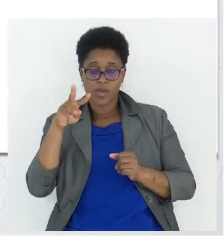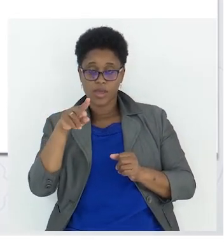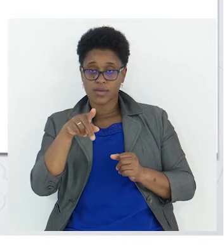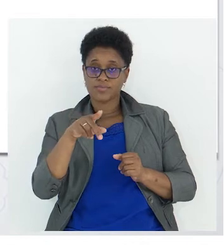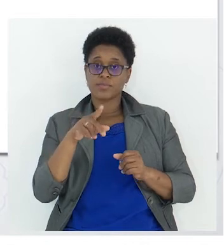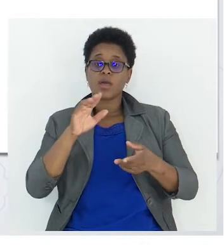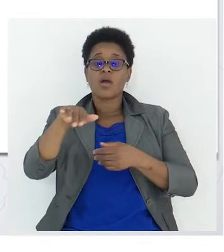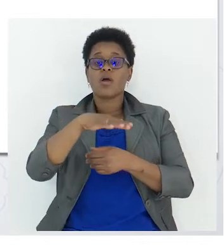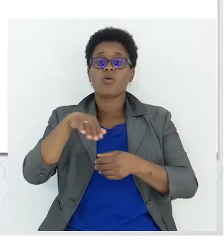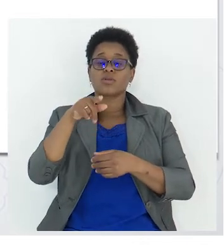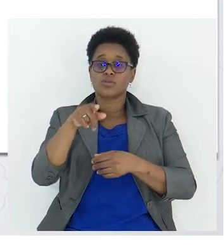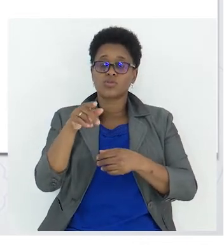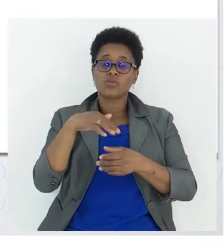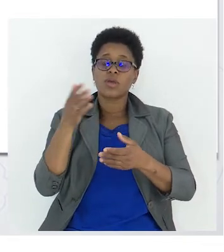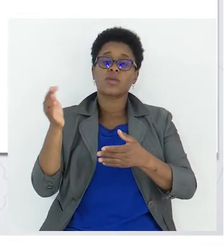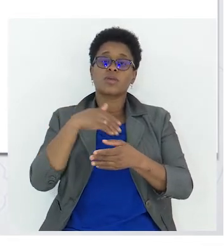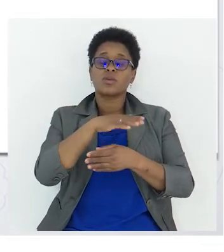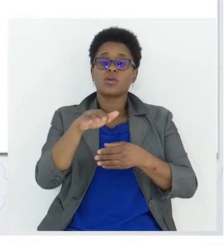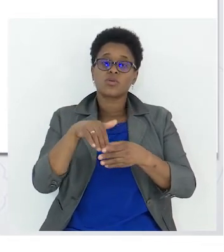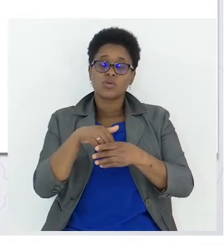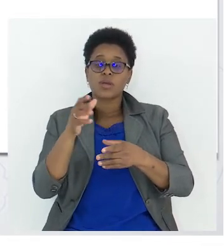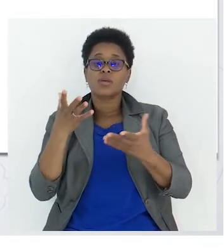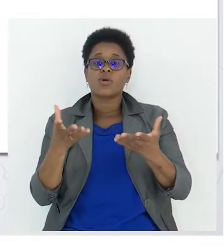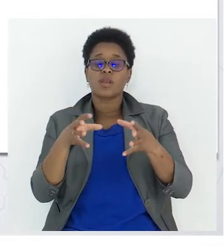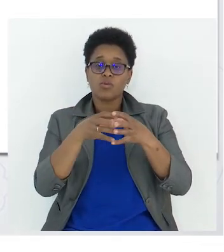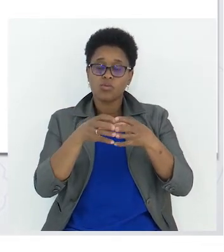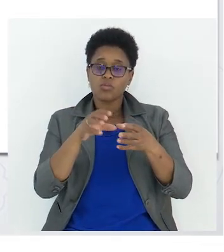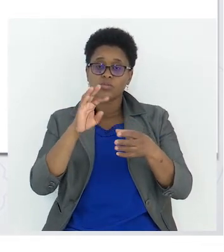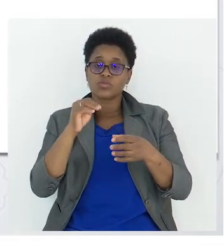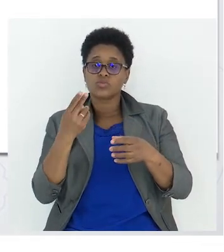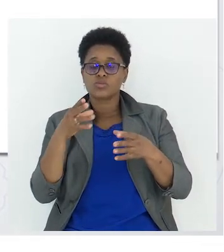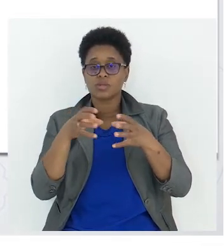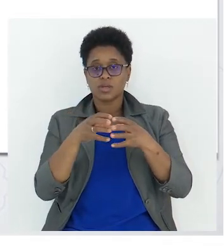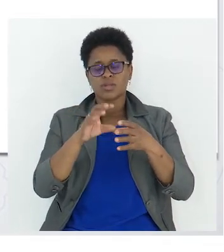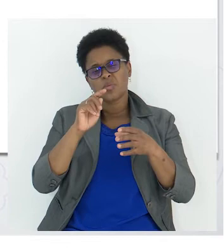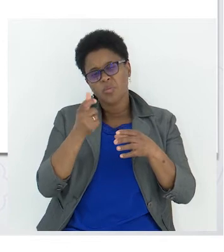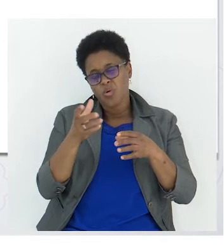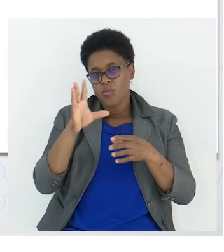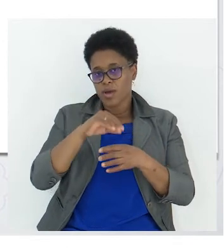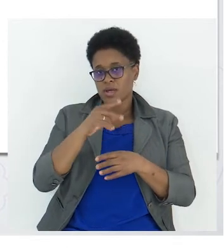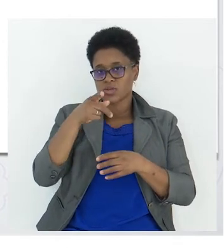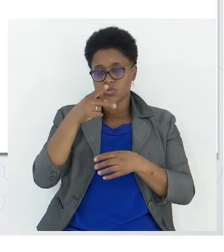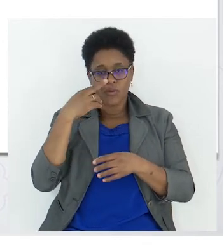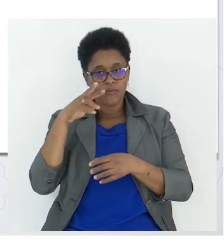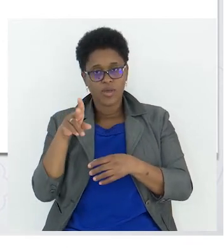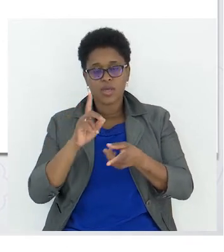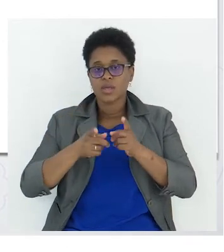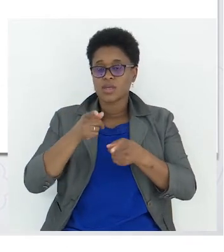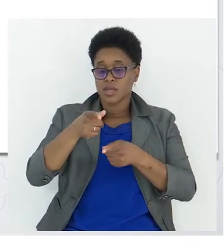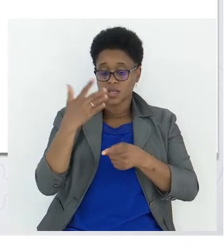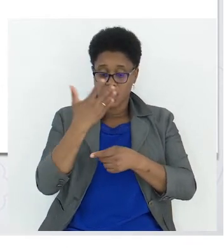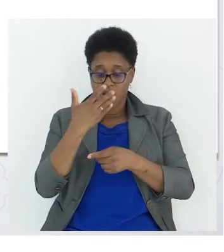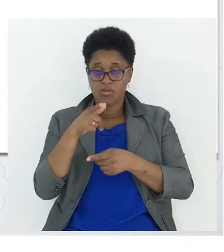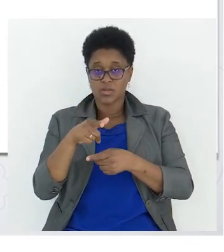onde é que tu vais enquadrar a que classe, a que subclasse e um pouco mais. Então, reparaste que nesta aula,